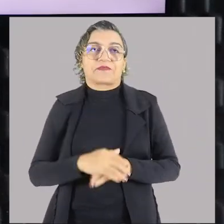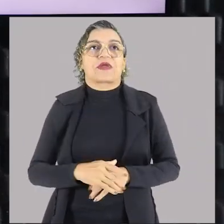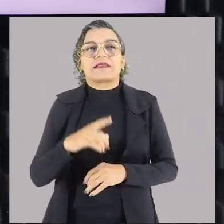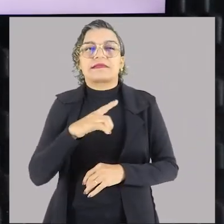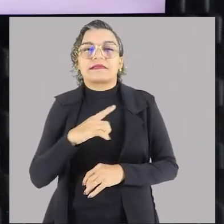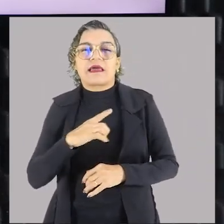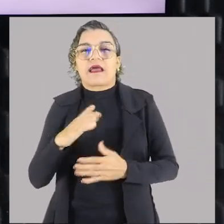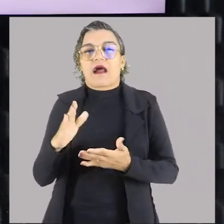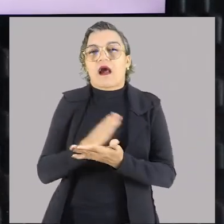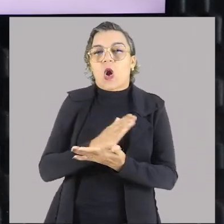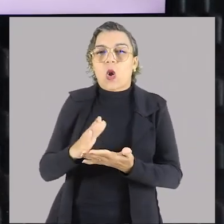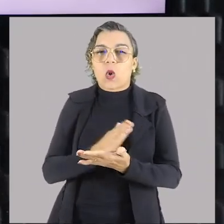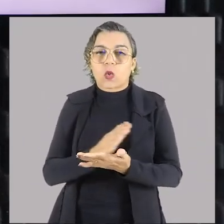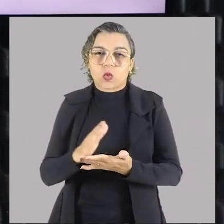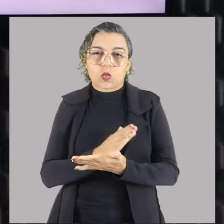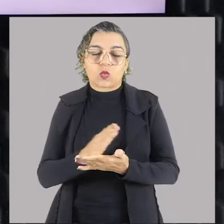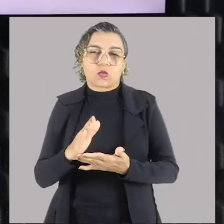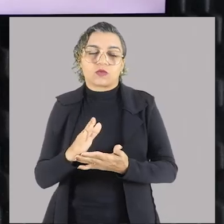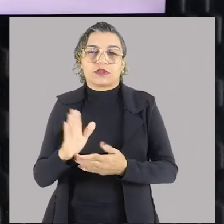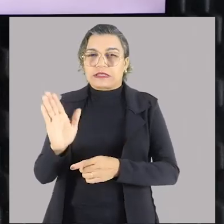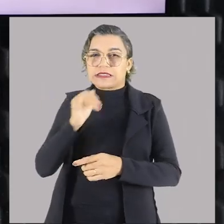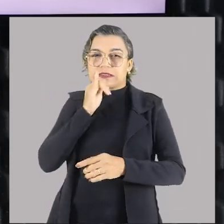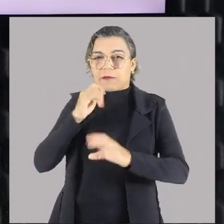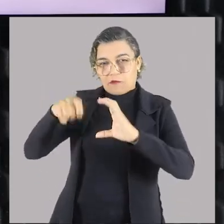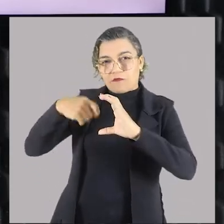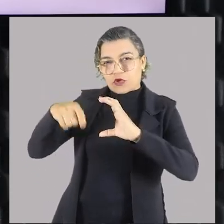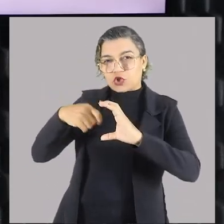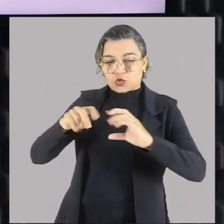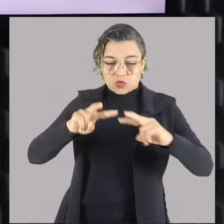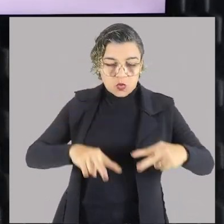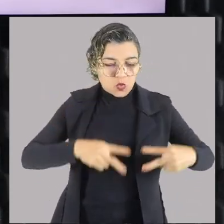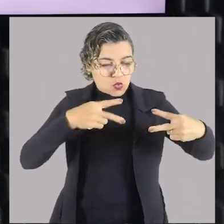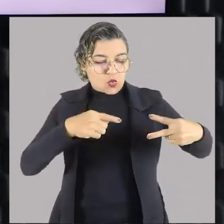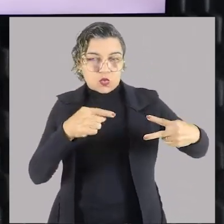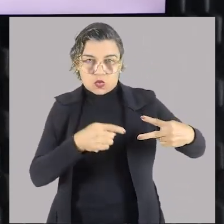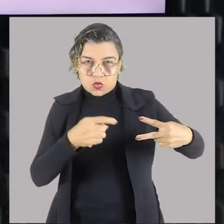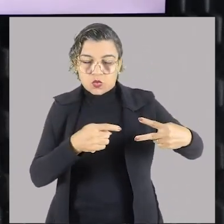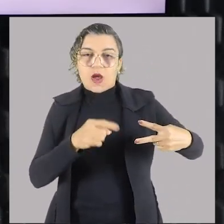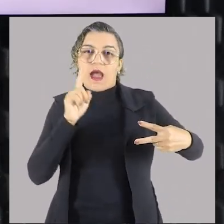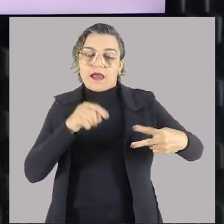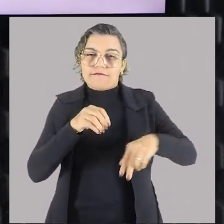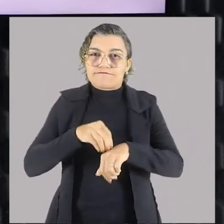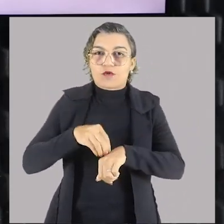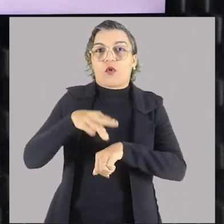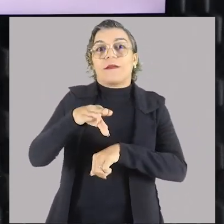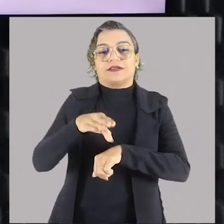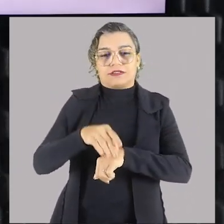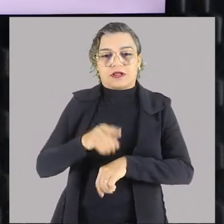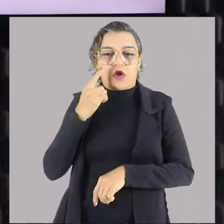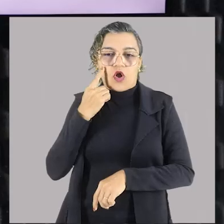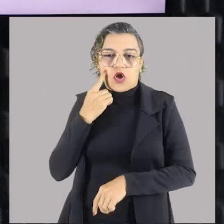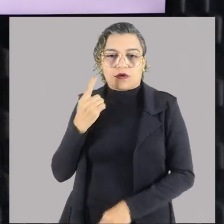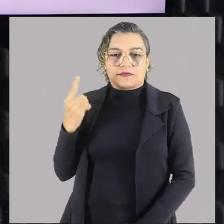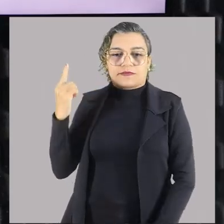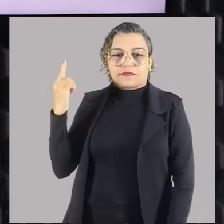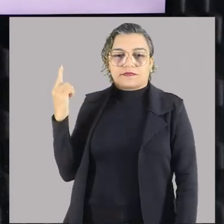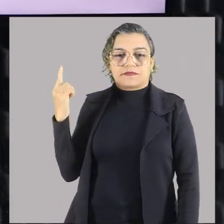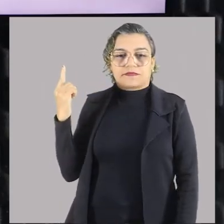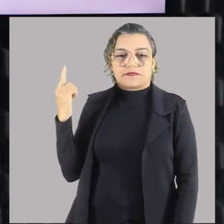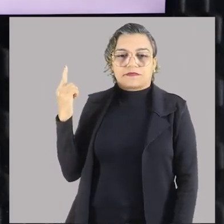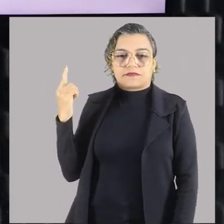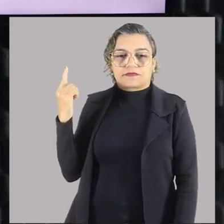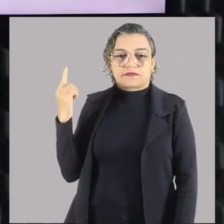encontra lá nos vídeos da plataforma Gonçalves Dias? Compartilhe. Esse compartilhe em inglês é share. Então, sharing